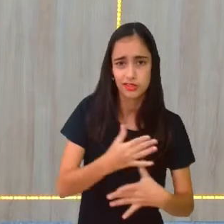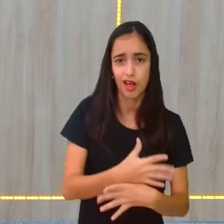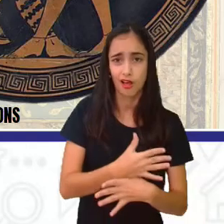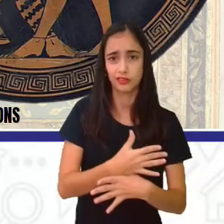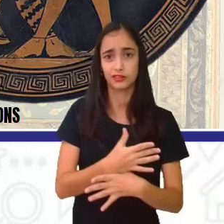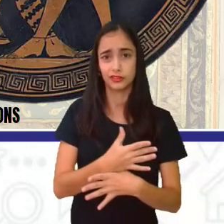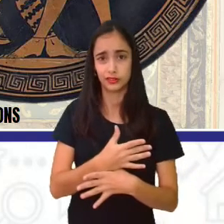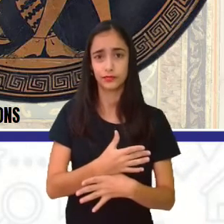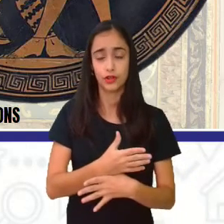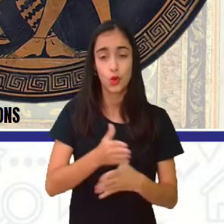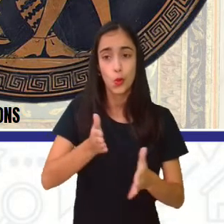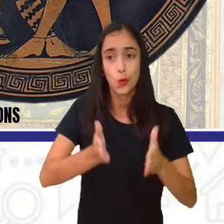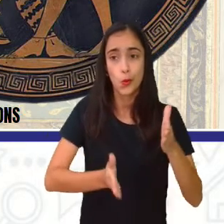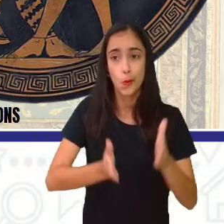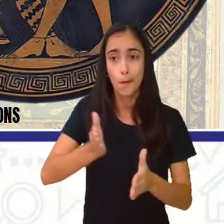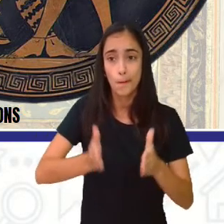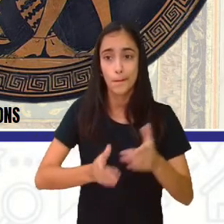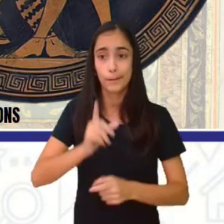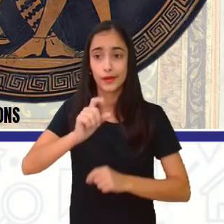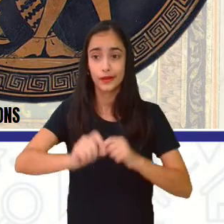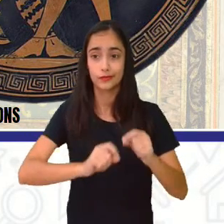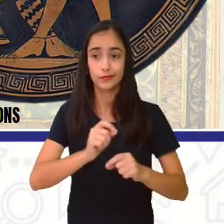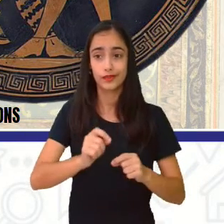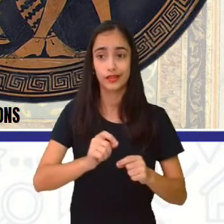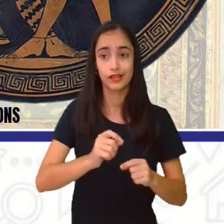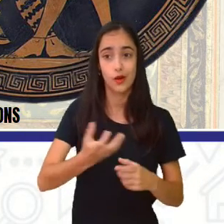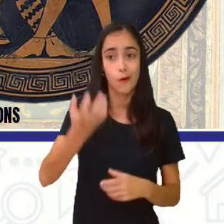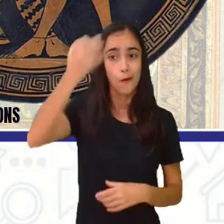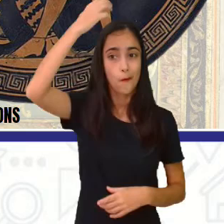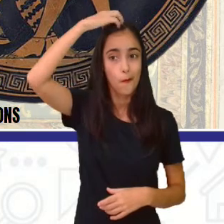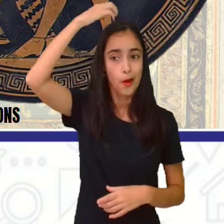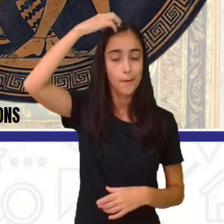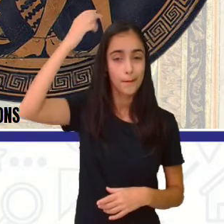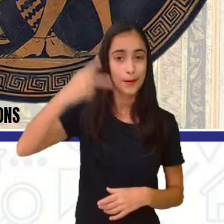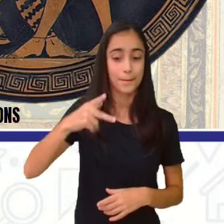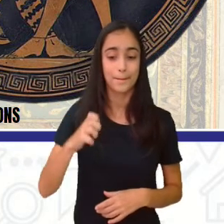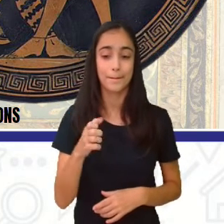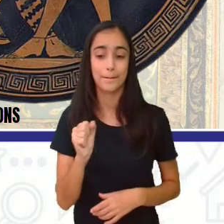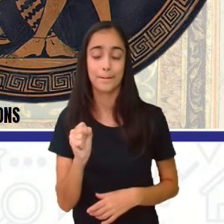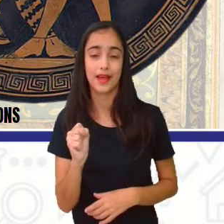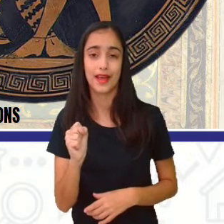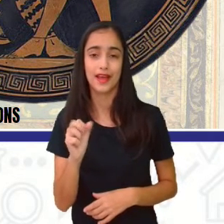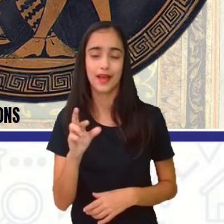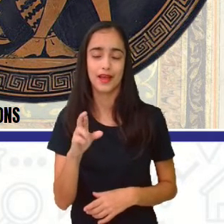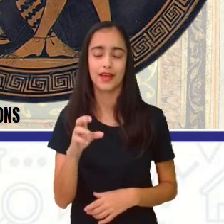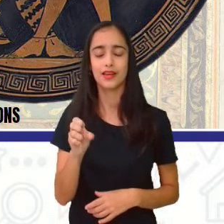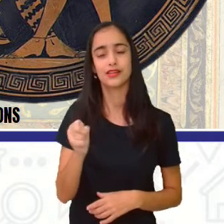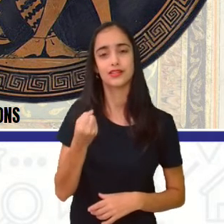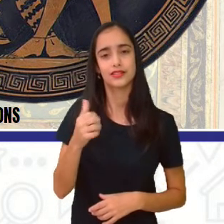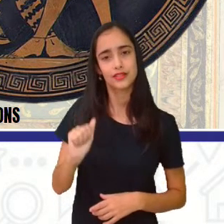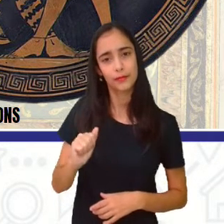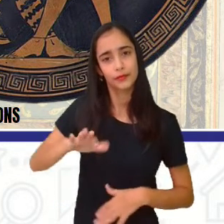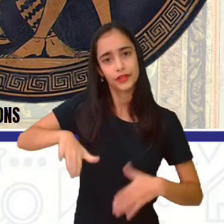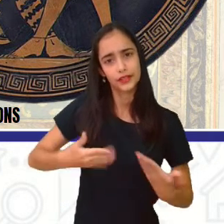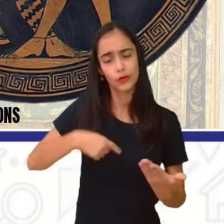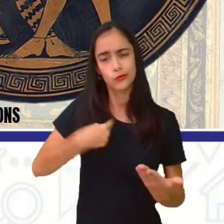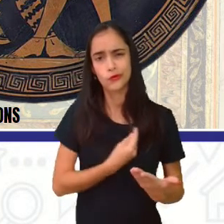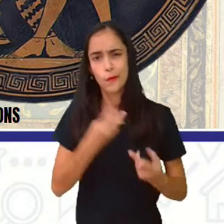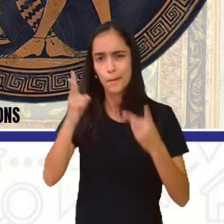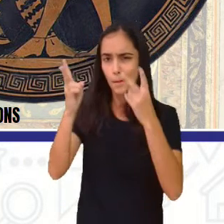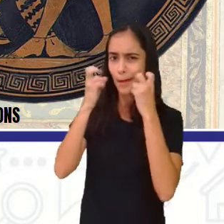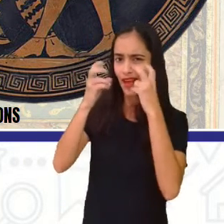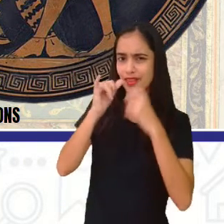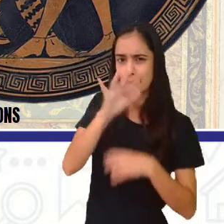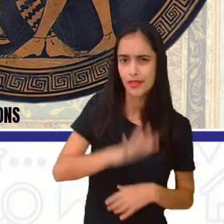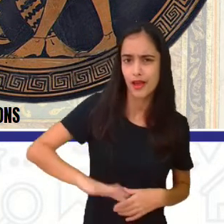Império Aquemênida, que foi o primeiro império persa, né? Então aqui a gente vê, ó, nessa imagem aqui, ó, um